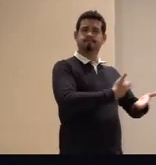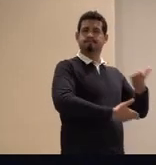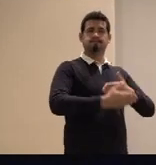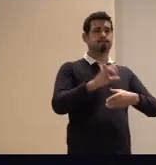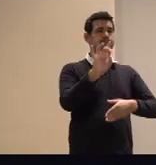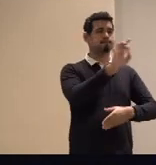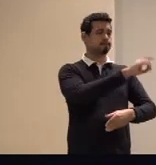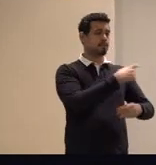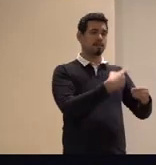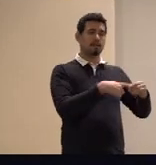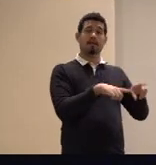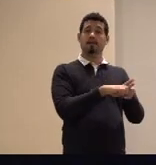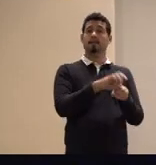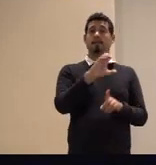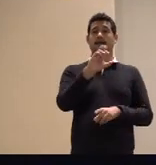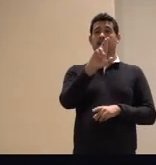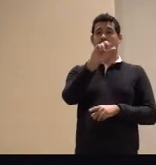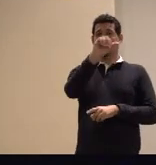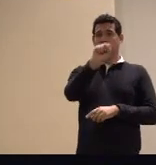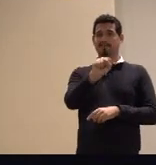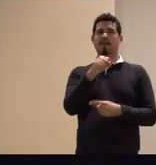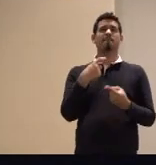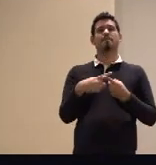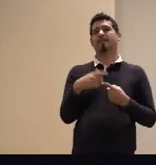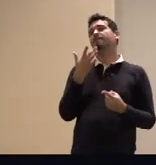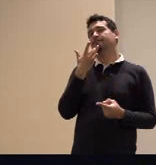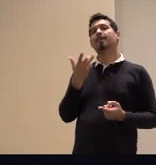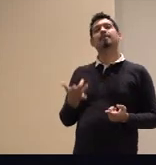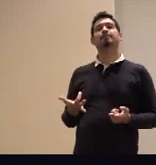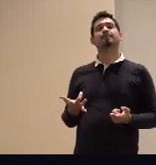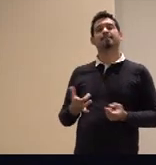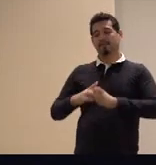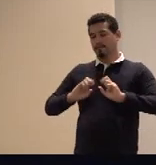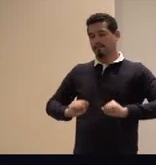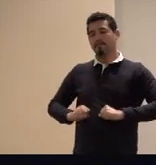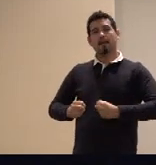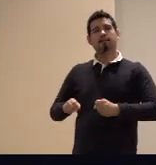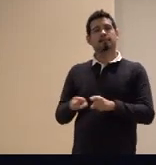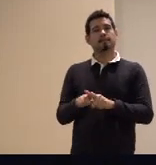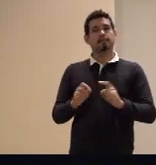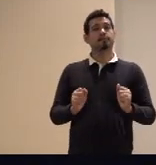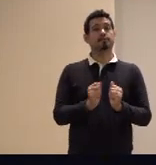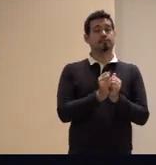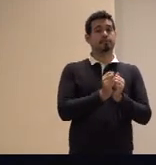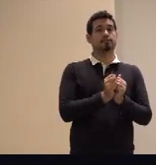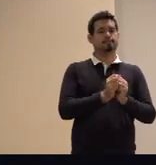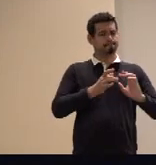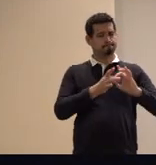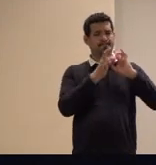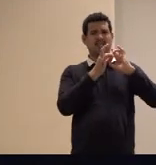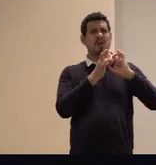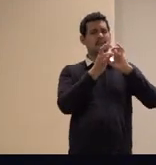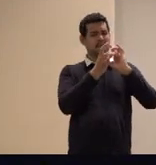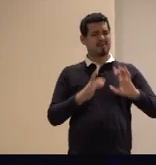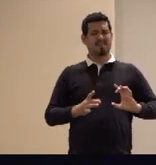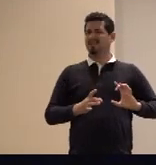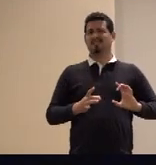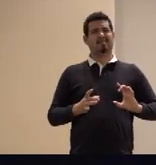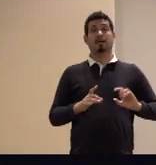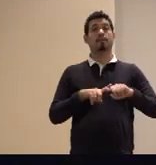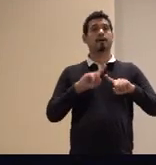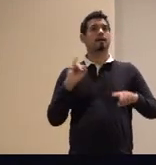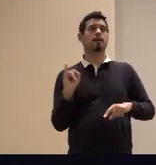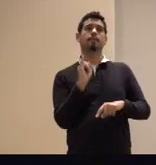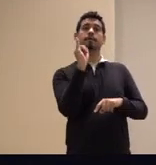municípios, nos CRAS, né, porque é muito mais fácil fortalecer do que fragilizar, unir do que romper. Né? E